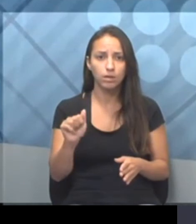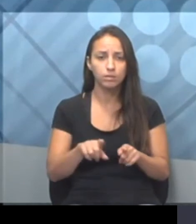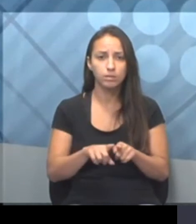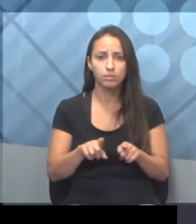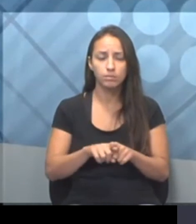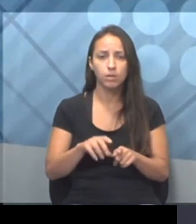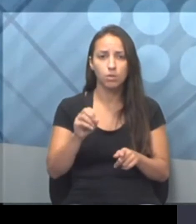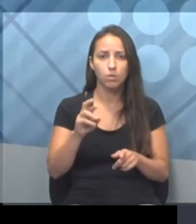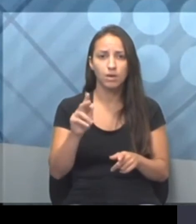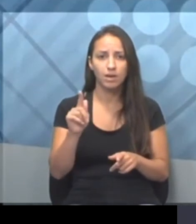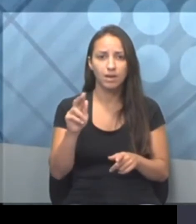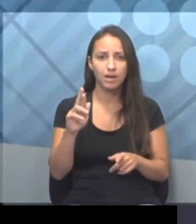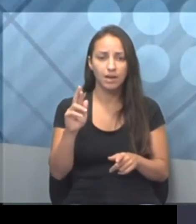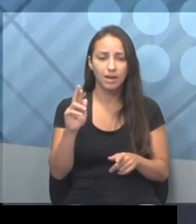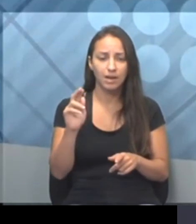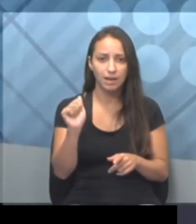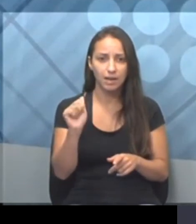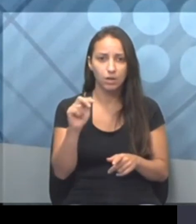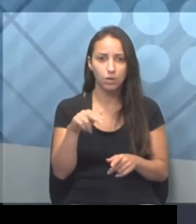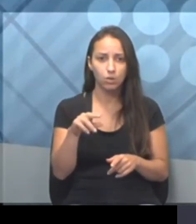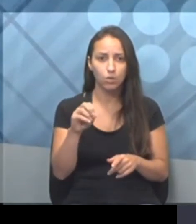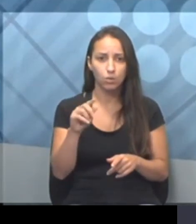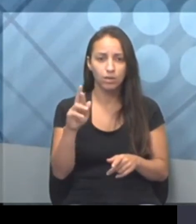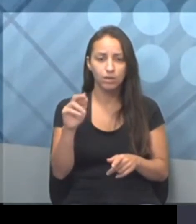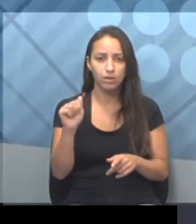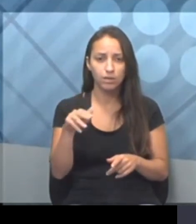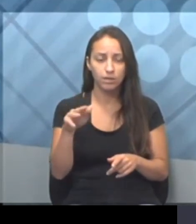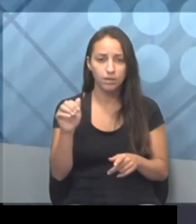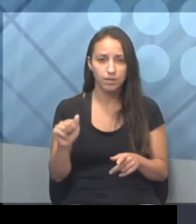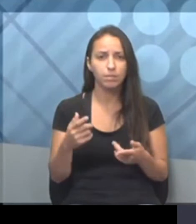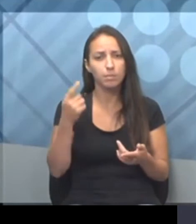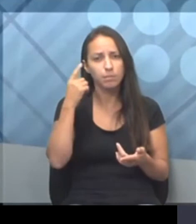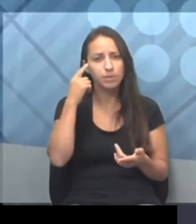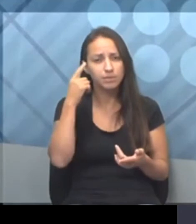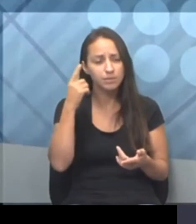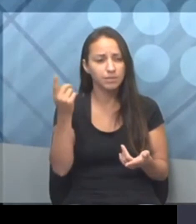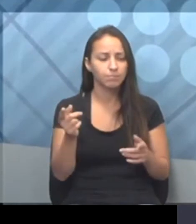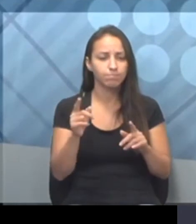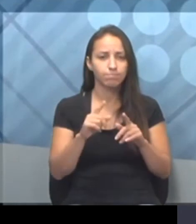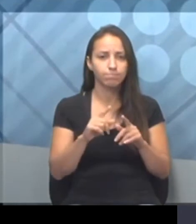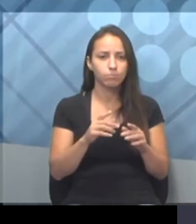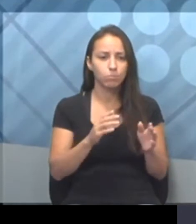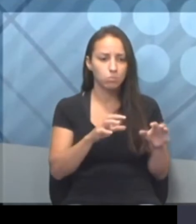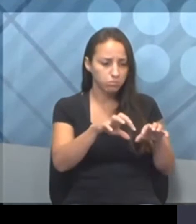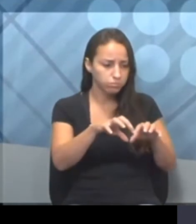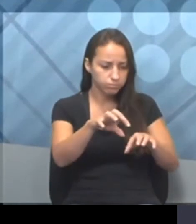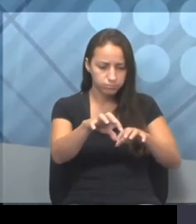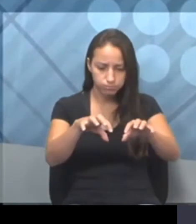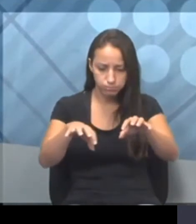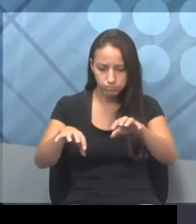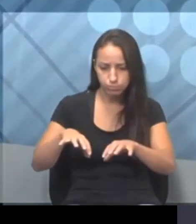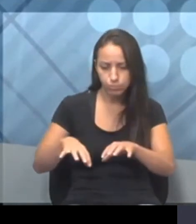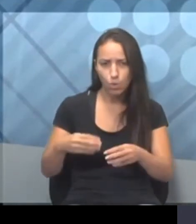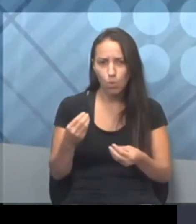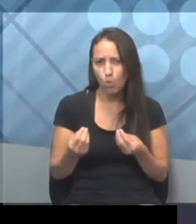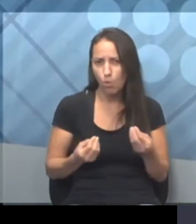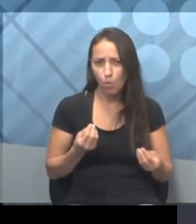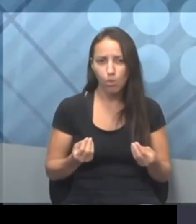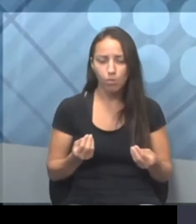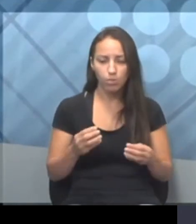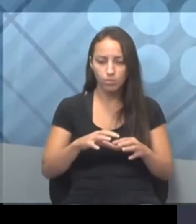organograma, fluxograma, pensando também na matriz de proximidade, quais ambientes podem estar próximos, quais devem estar